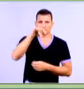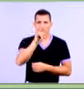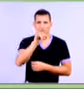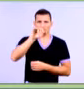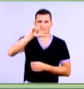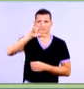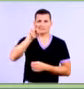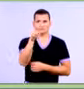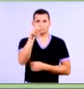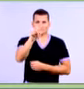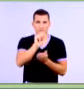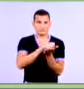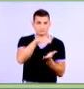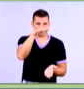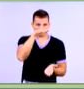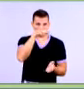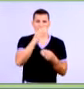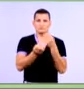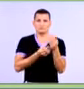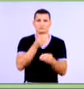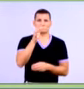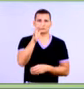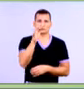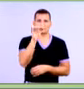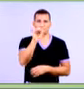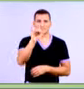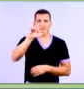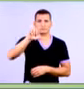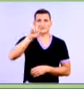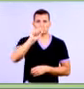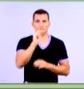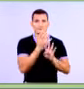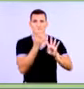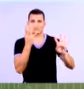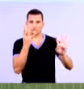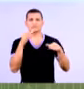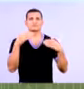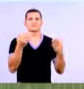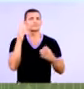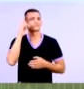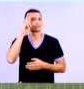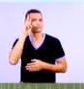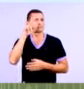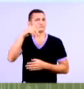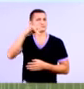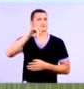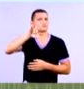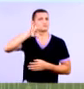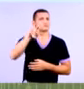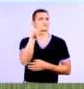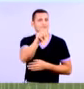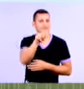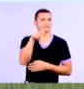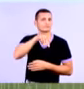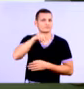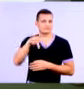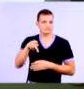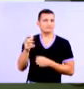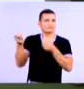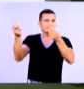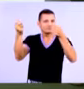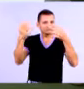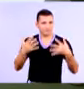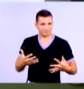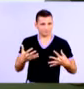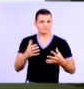como funciona a fila. Então, nós lembramos da pilha da professora Mariela, né, professora? A pilha de pratos?